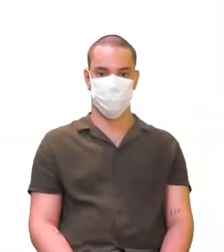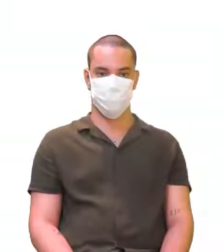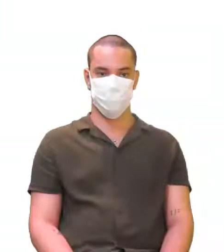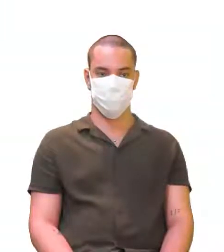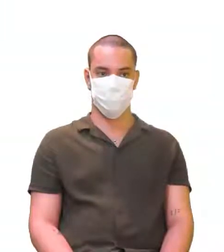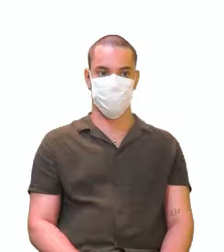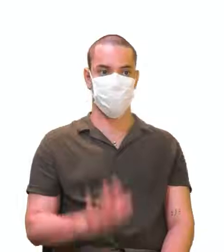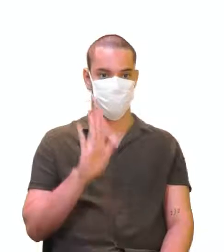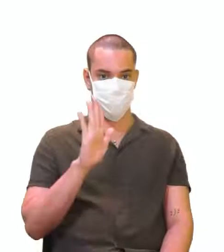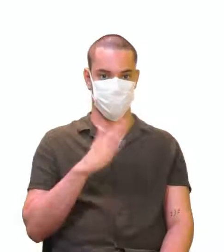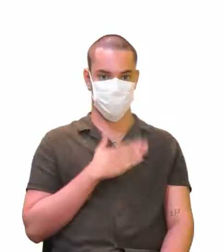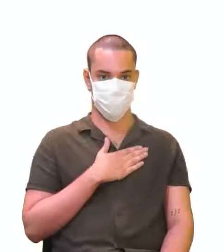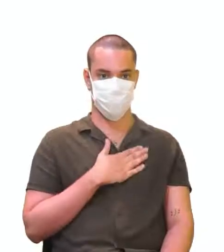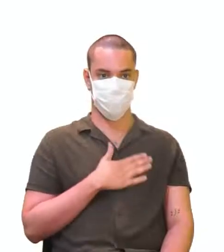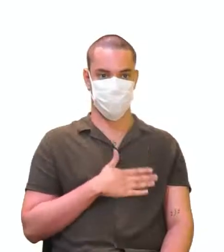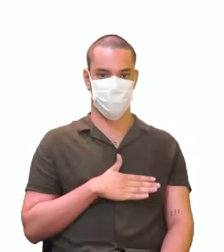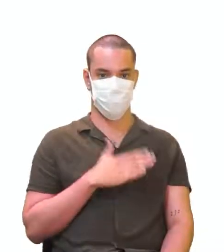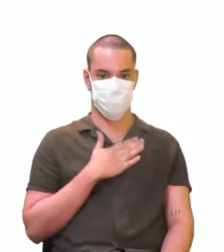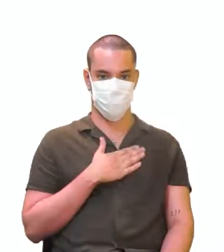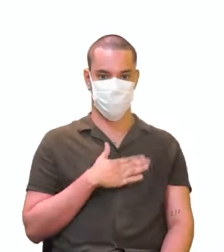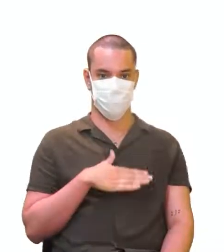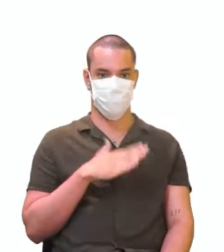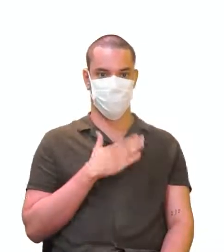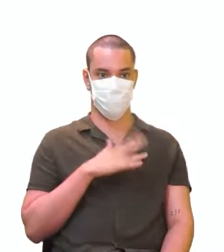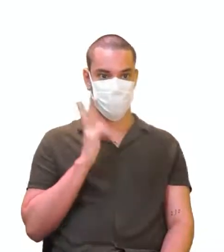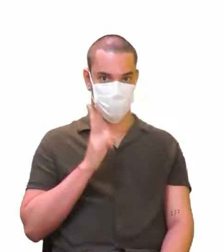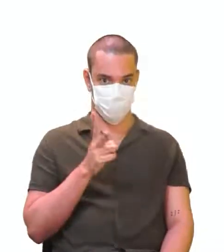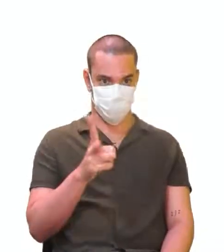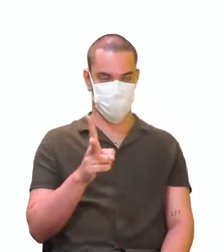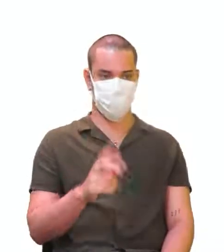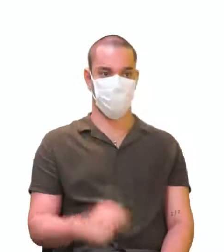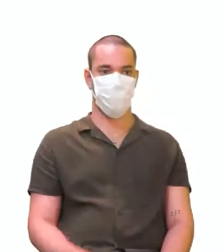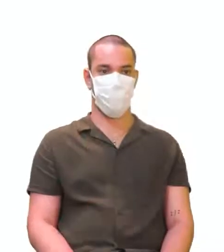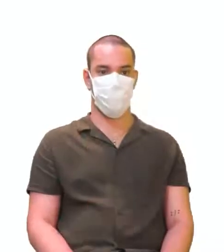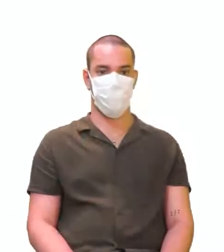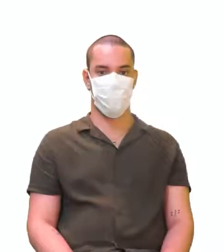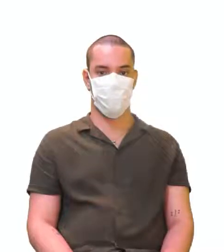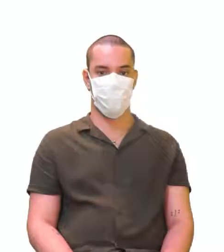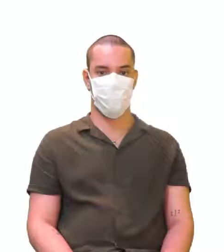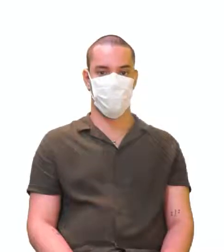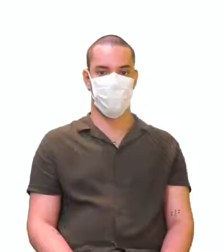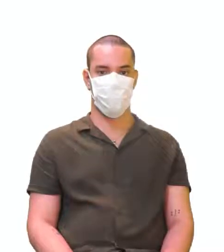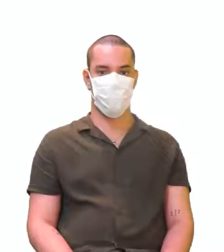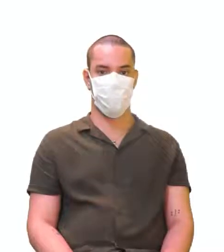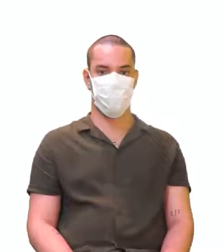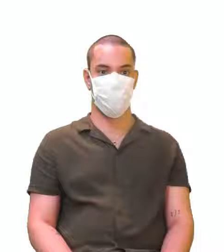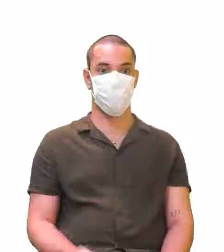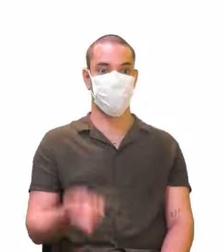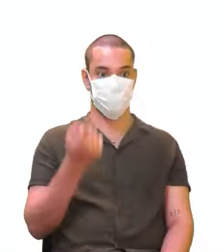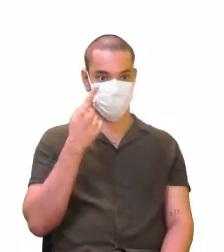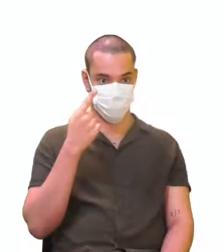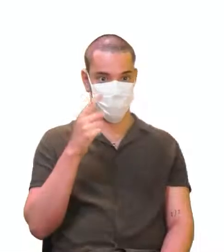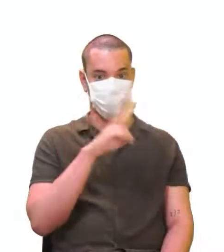Deixa eu... Ah, tá. Vamos aqui. Falei, cadê a nossa chamada? Então, o quadro abaixo ele vai representar